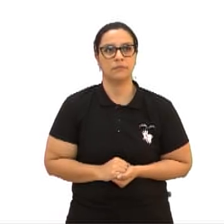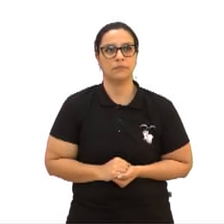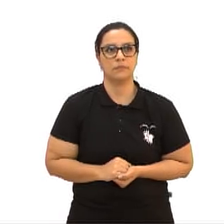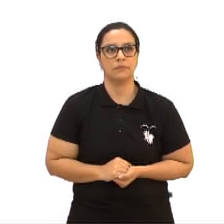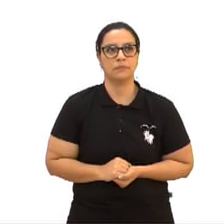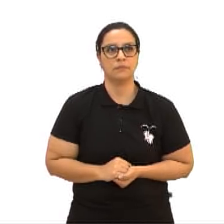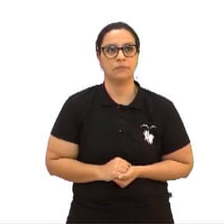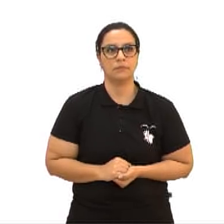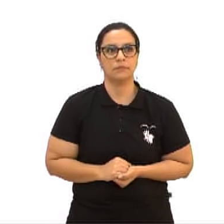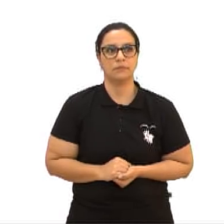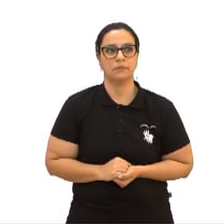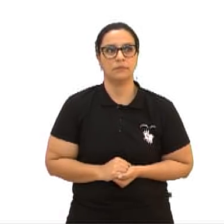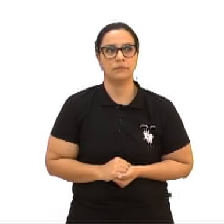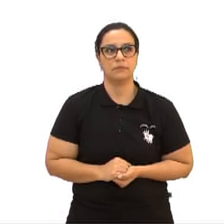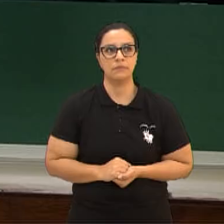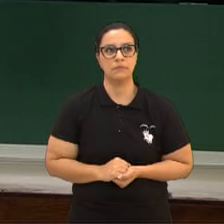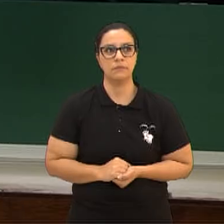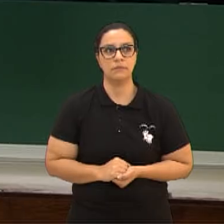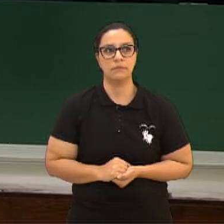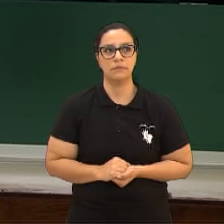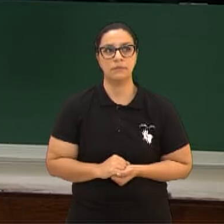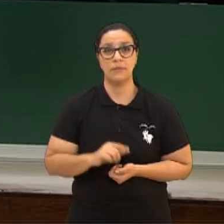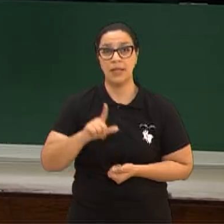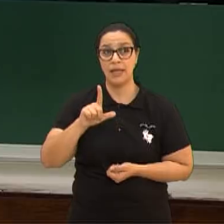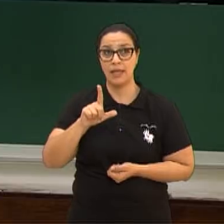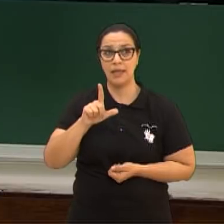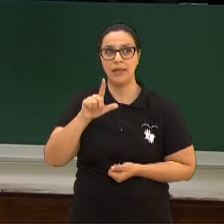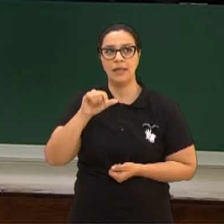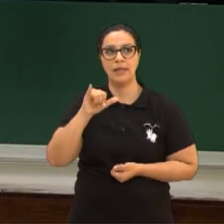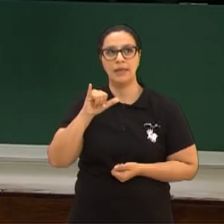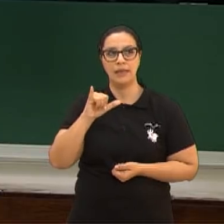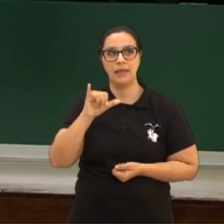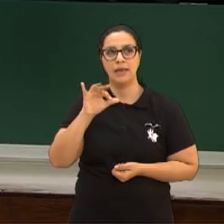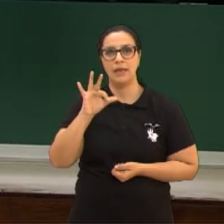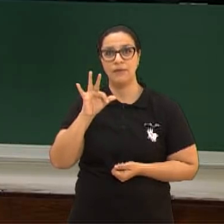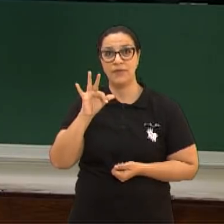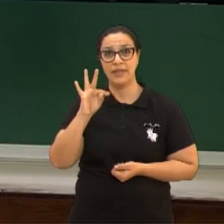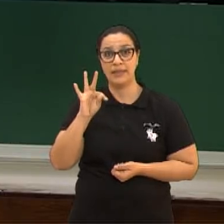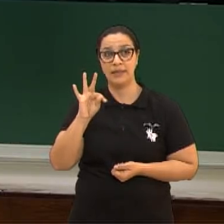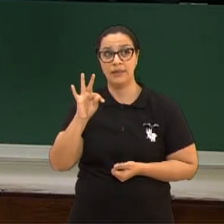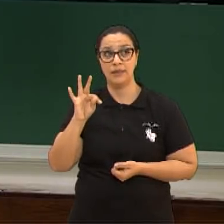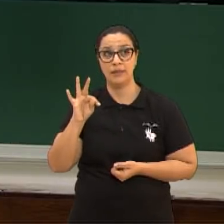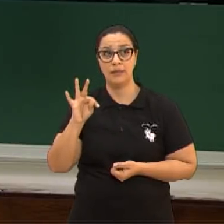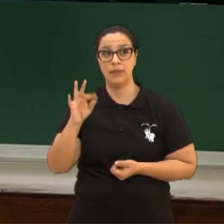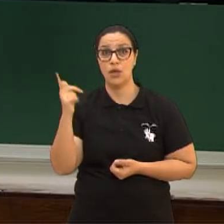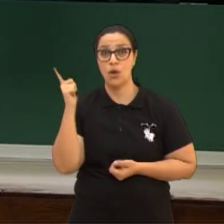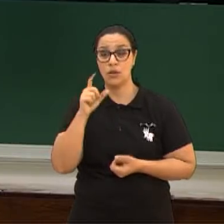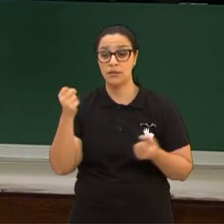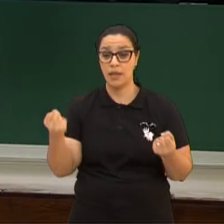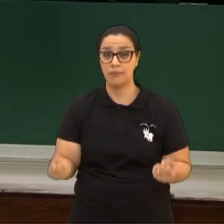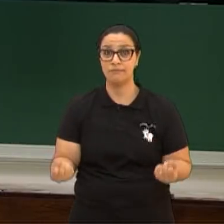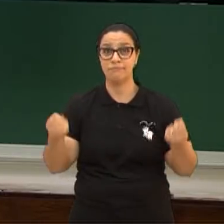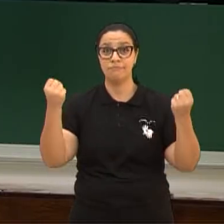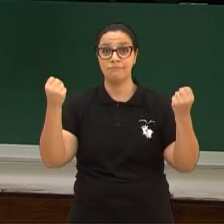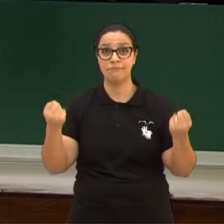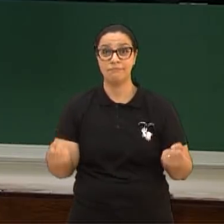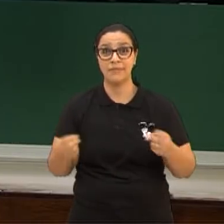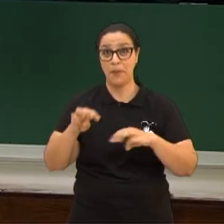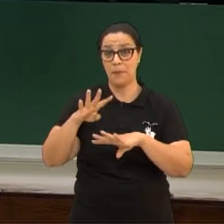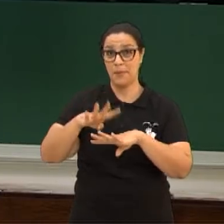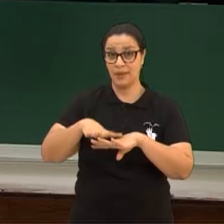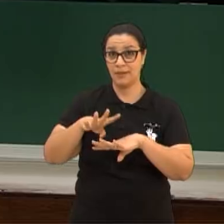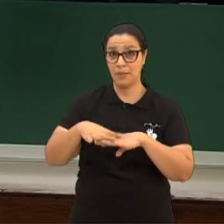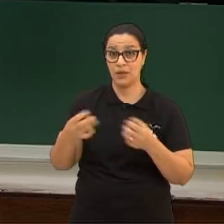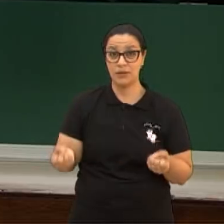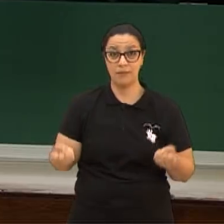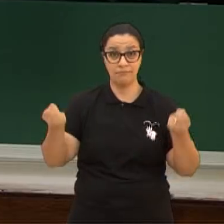can lift. I can lift, ok? Então, ela está vendo quantos livros de matemática ela consegue